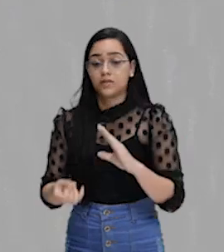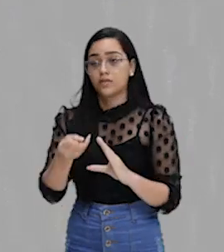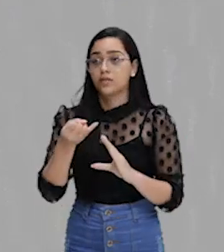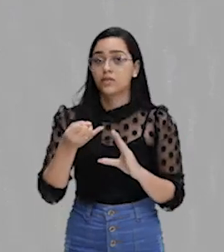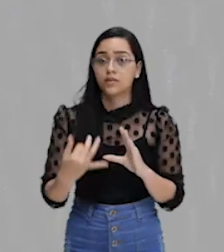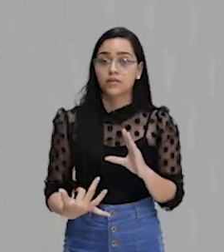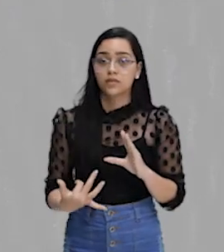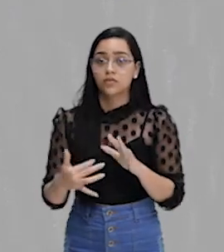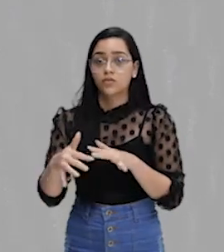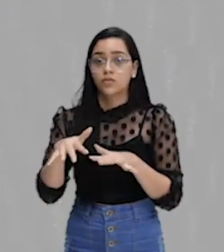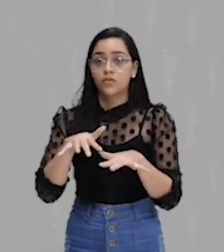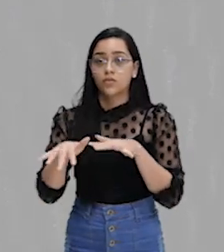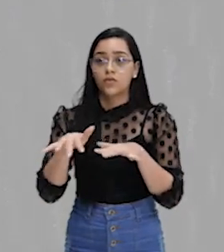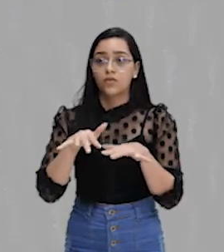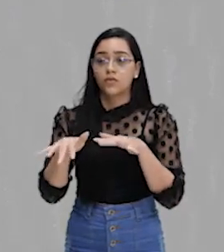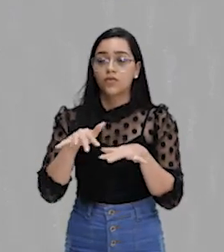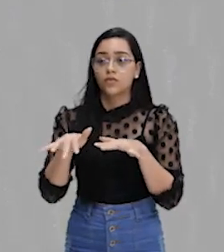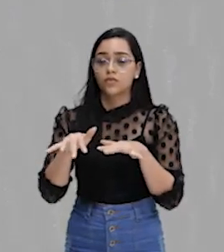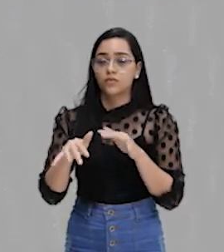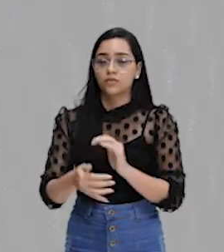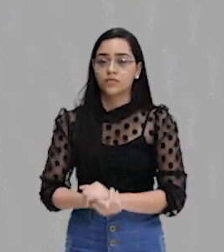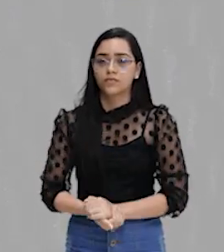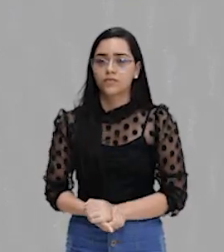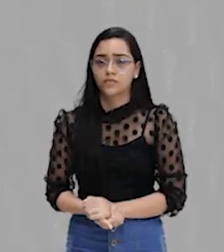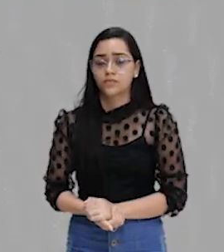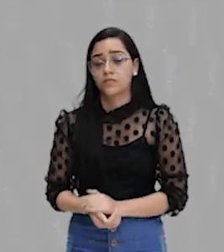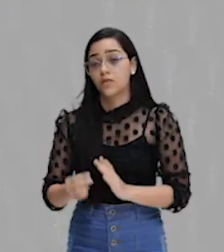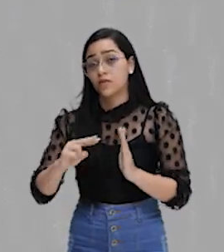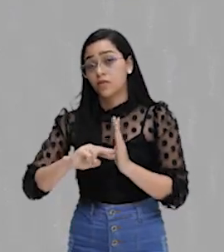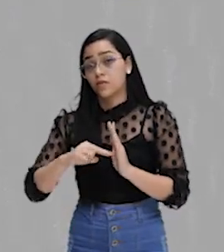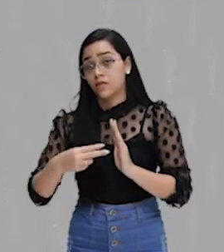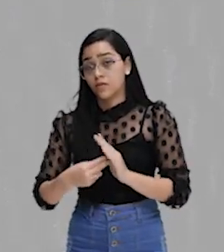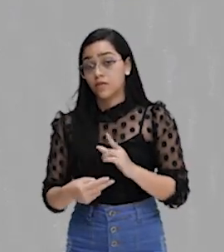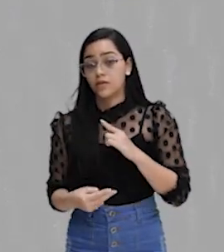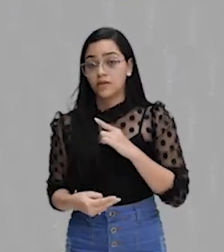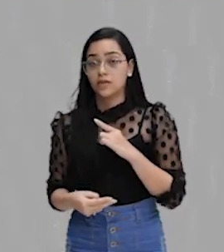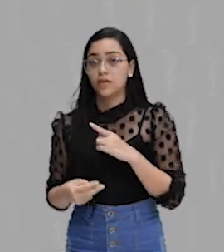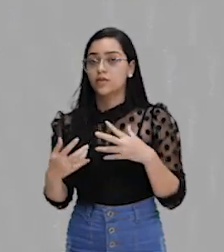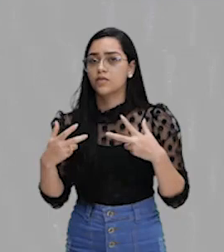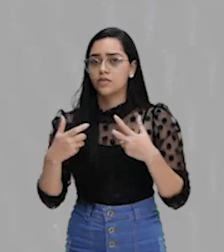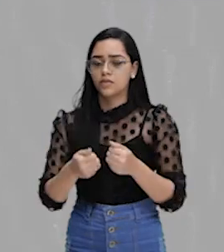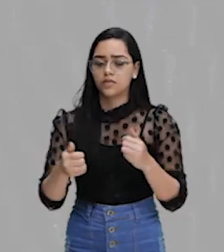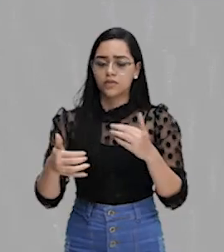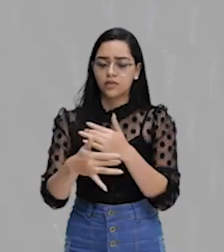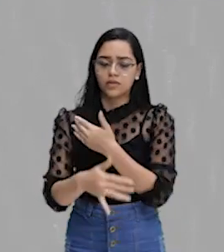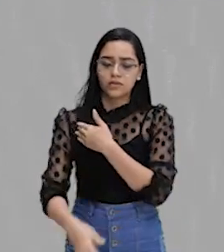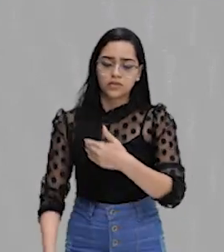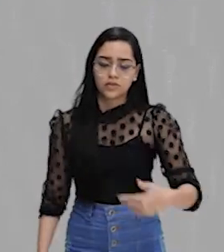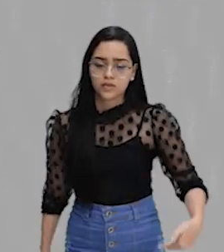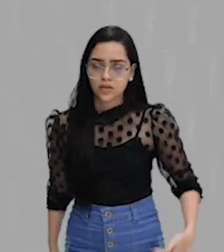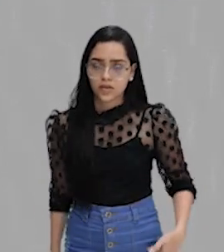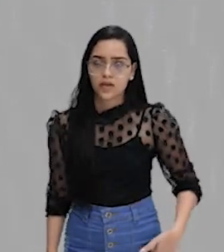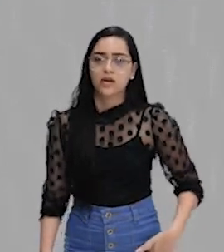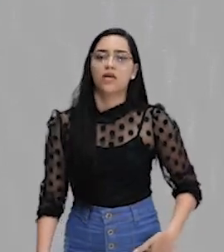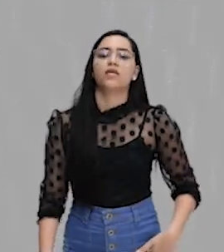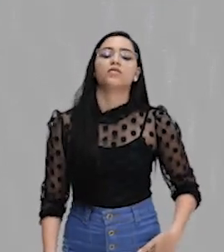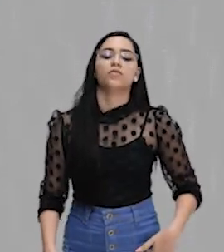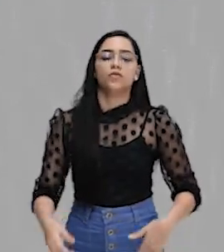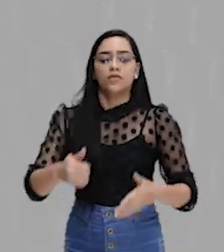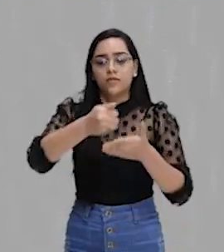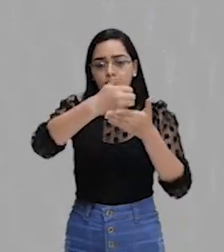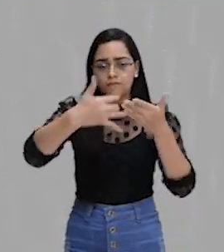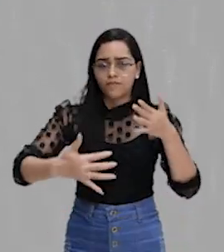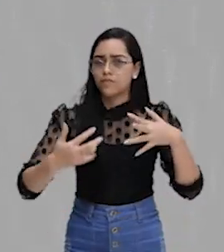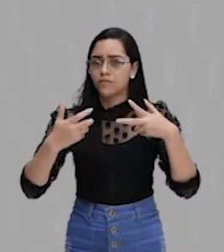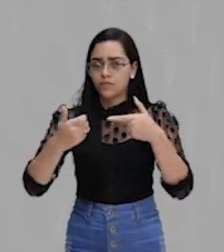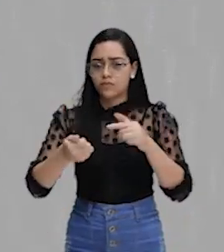características do movimento renascentista, ou seja, a primazia nas cidades-estado italiana, o antropocentrismo,